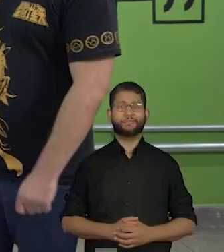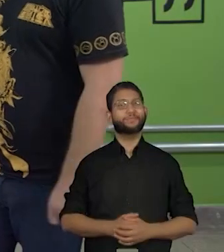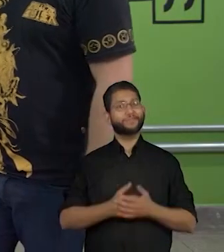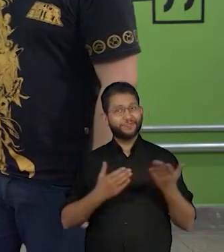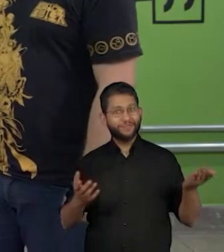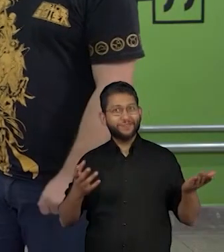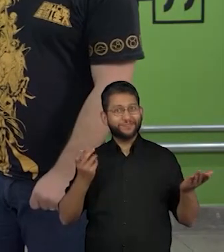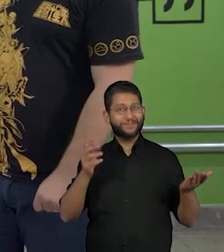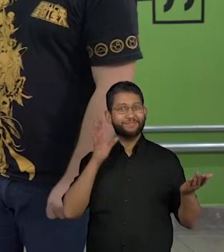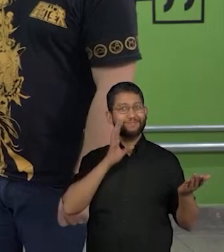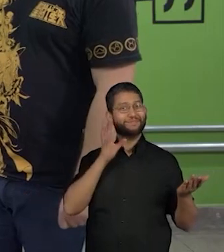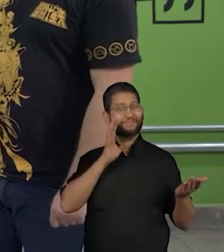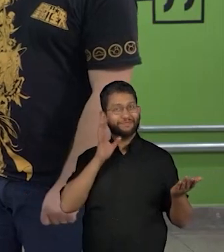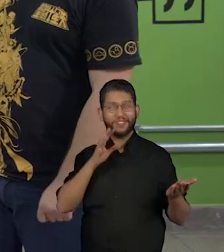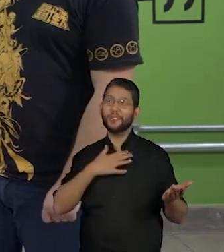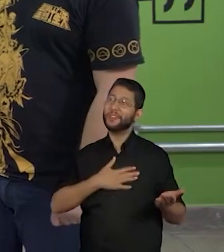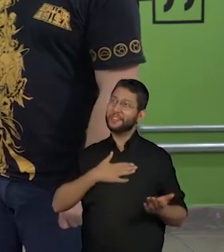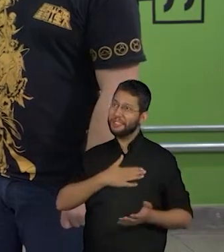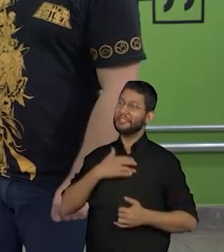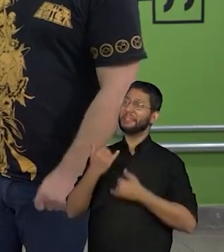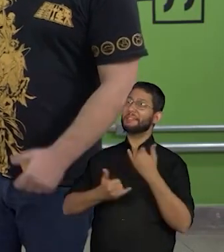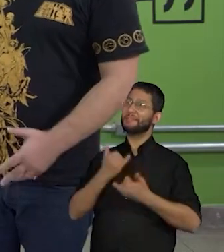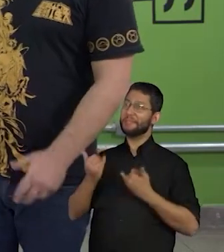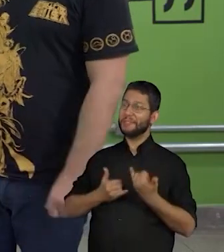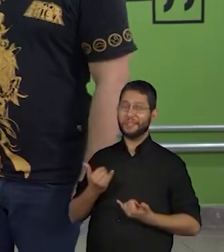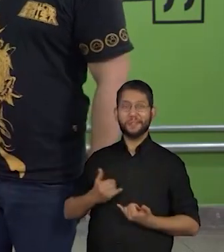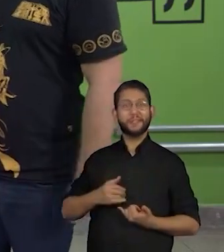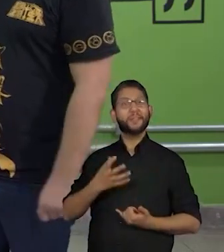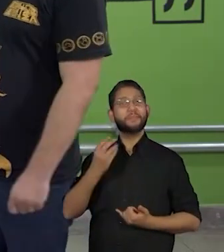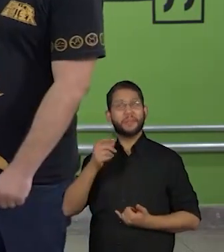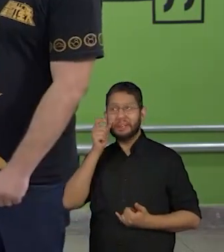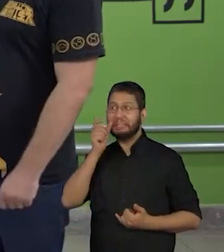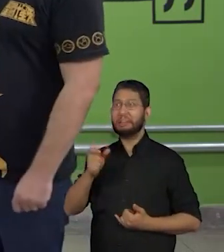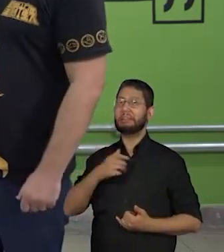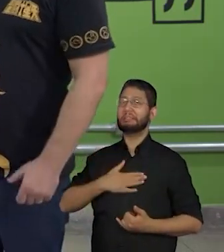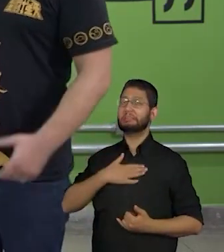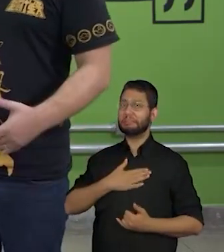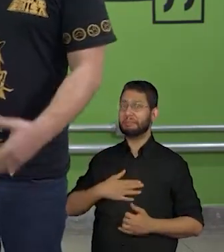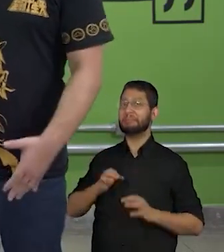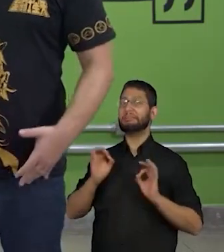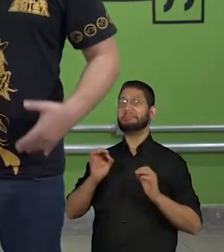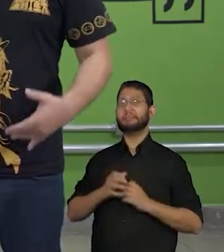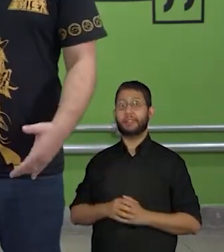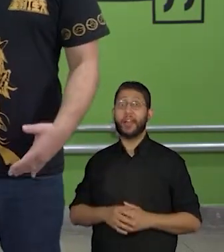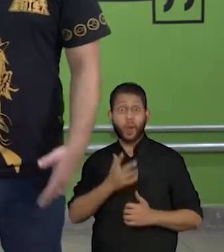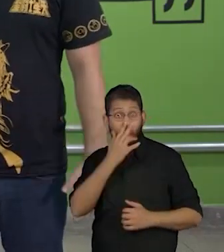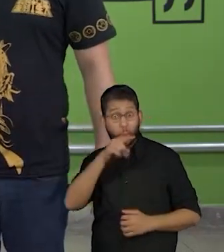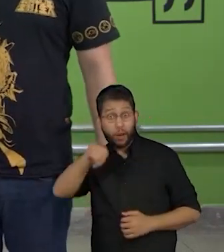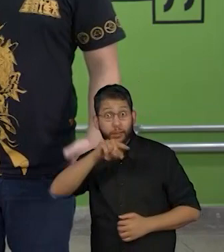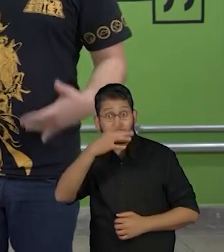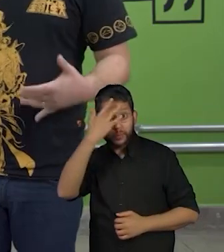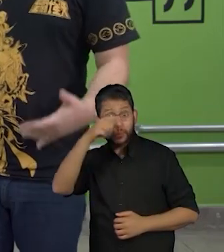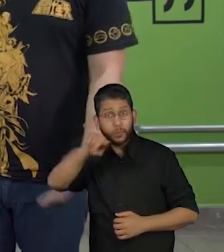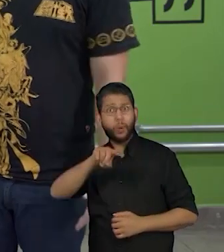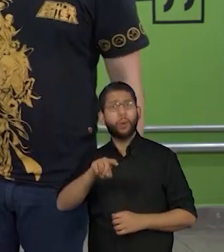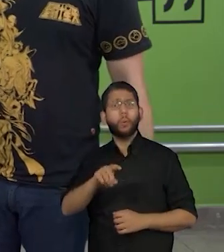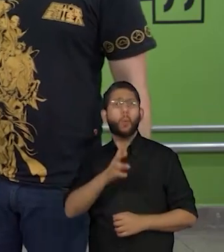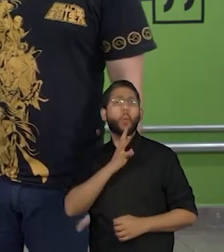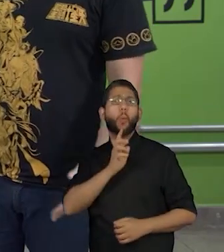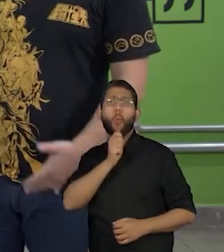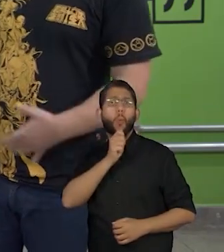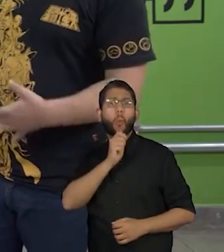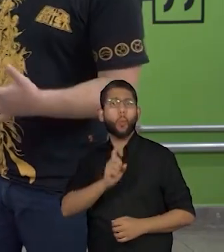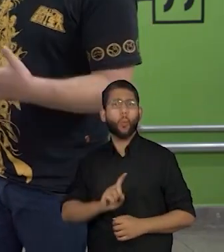Poxa, que legal, Renan, esse jogo, hein? Olha, muito interessante, né? Garanto que muitas pessoas não